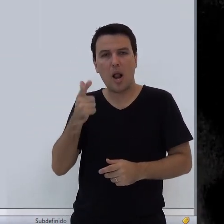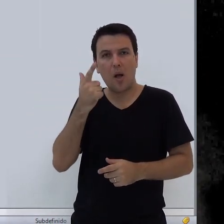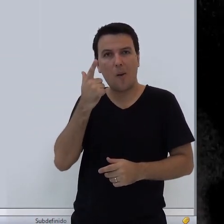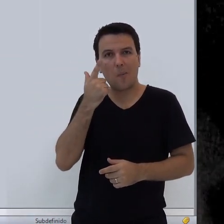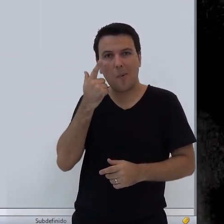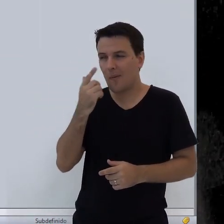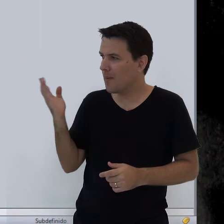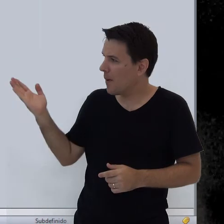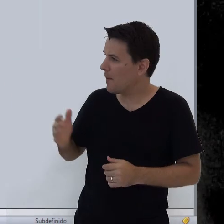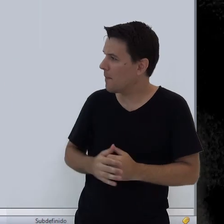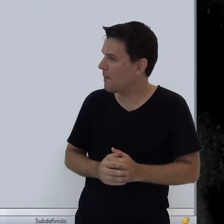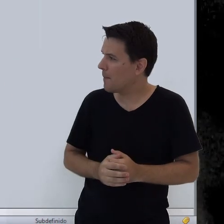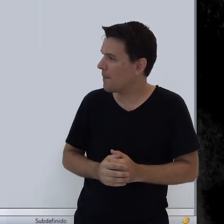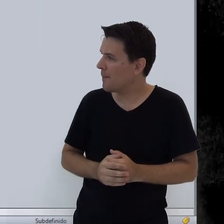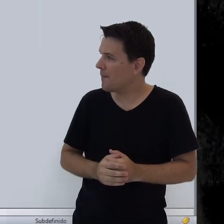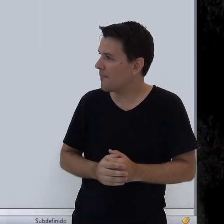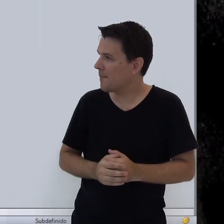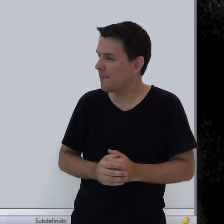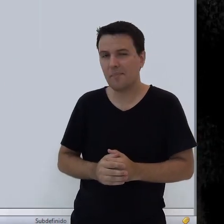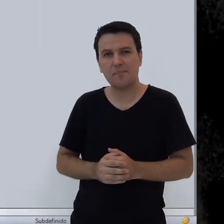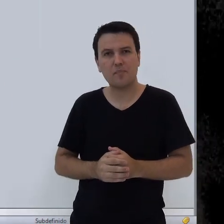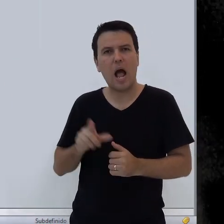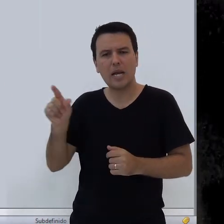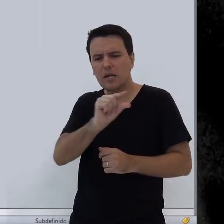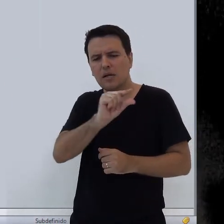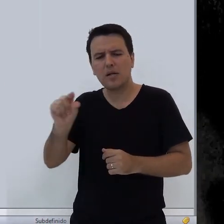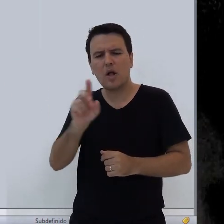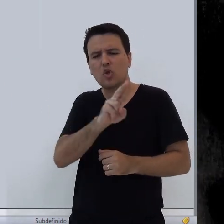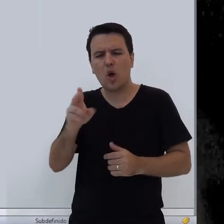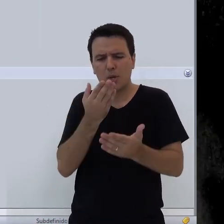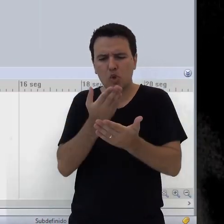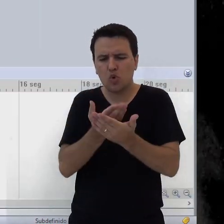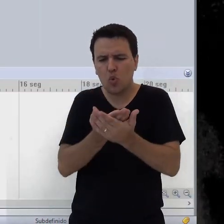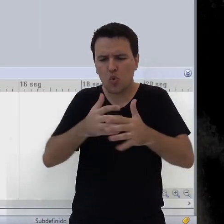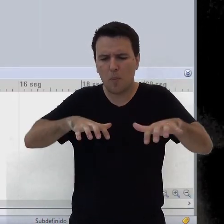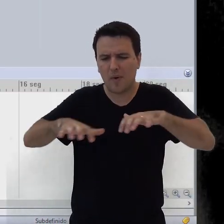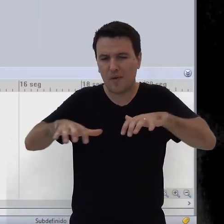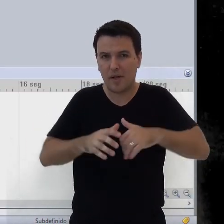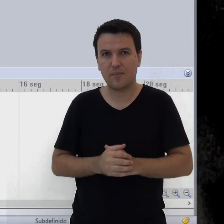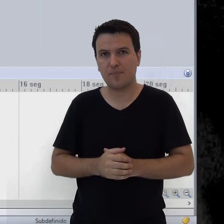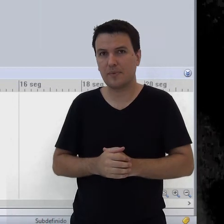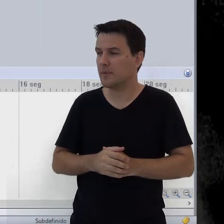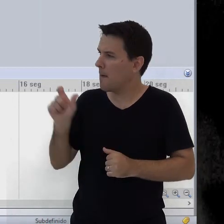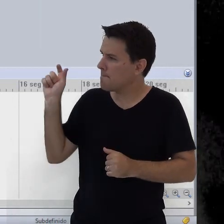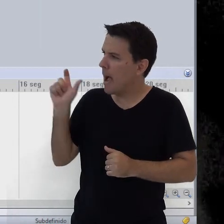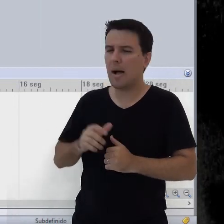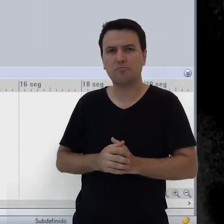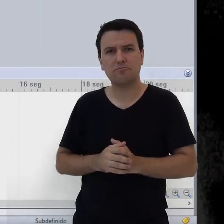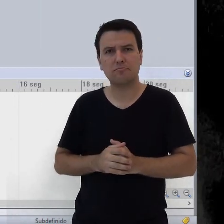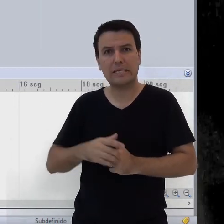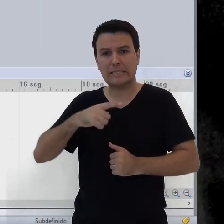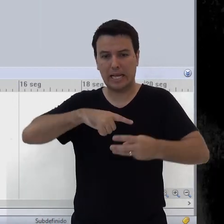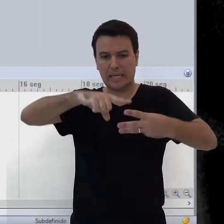aqui nessa aba ao lado do modelo, escrito Estudo de Movimento. Você tem